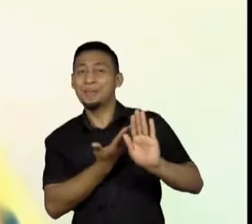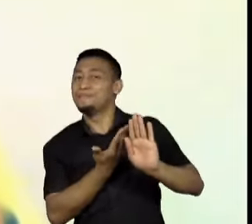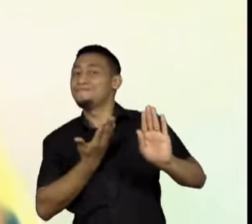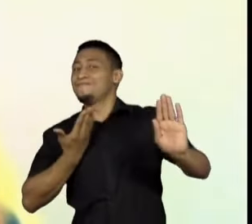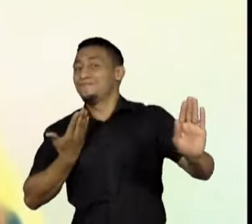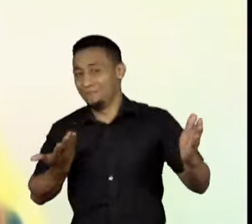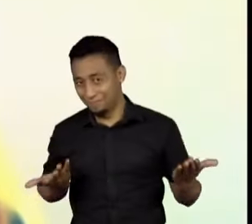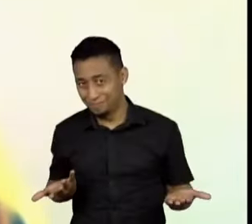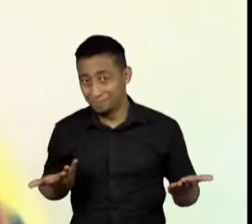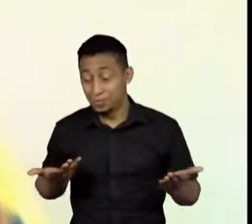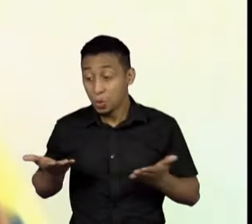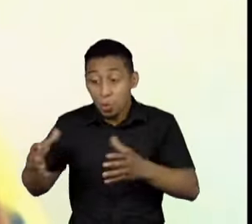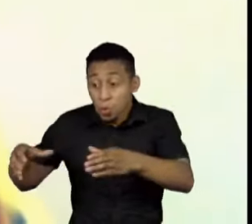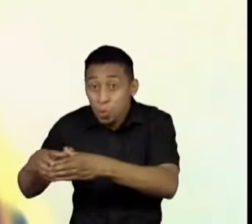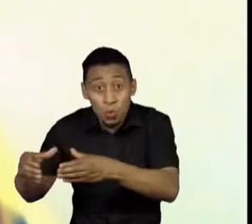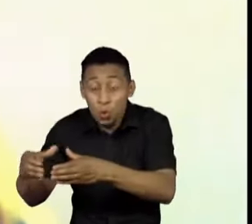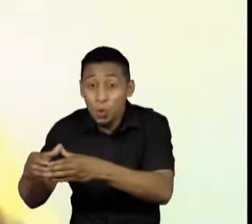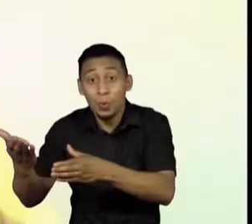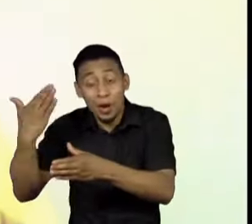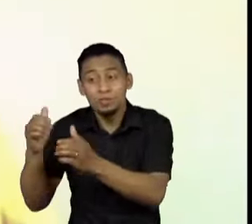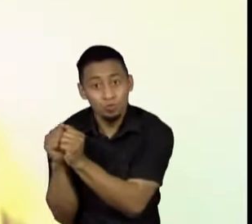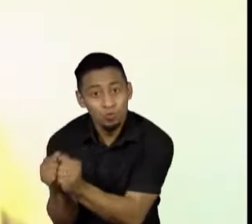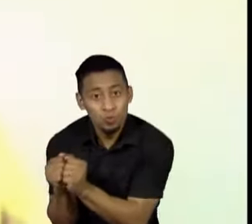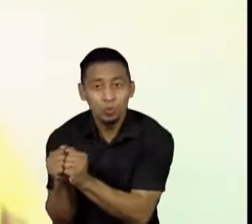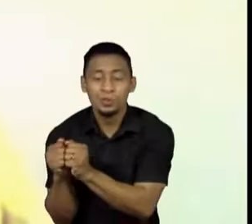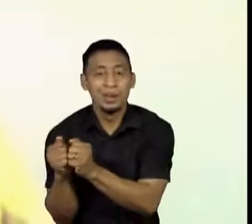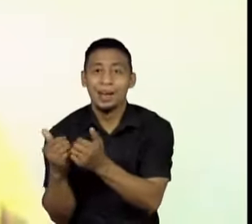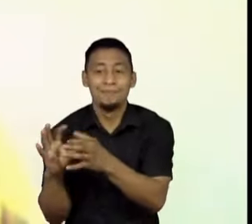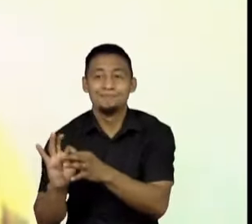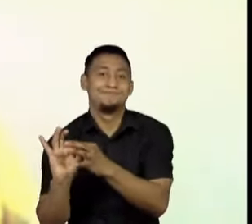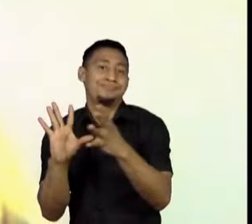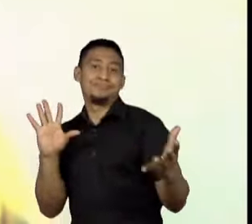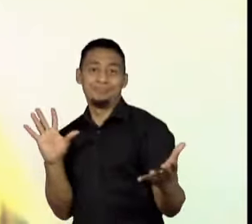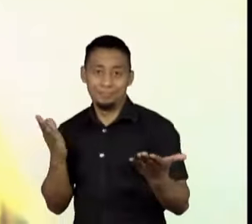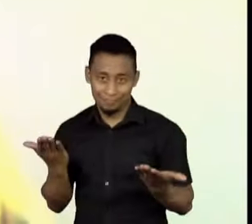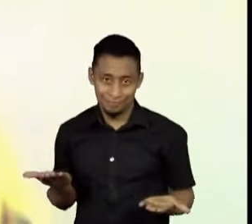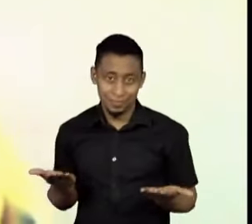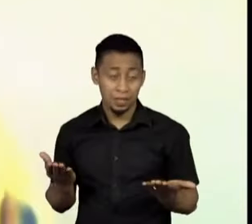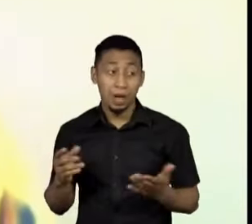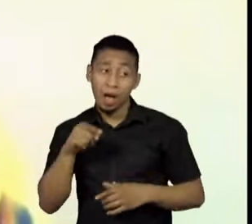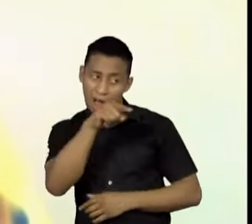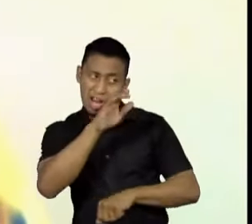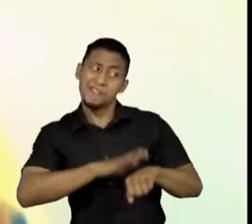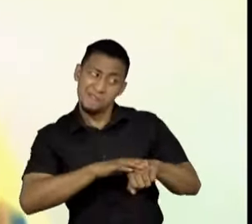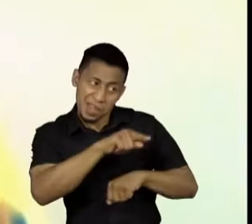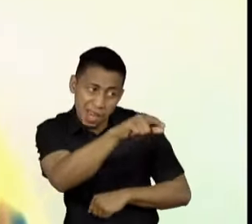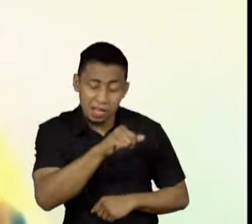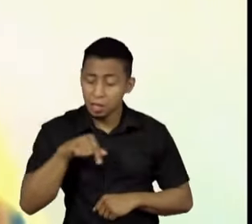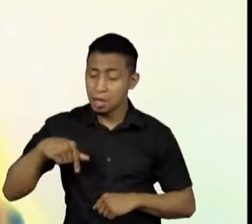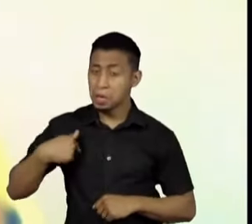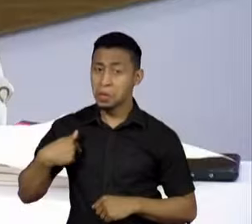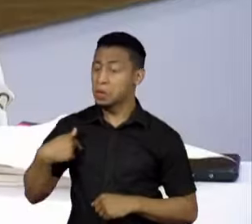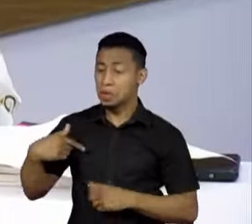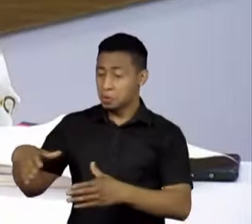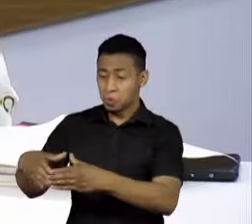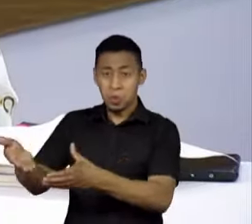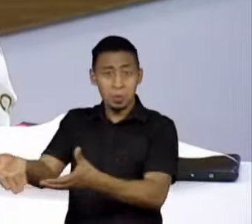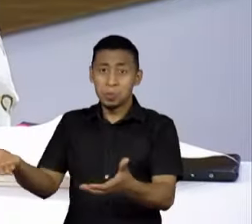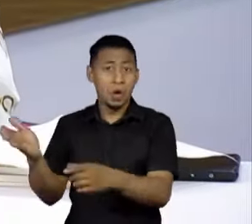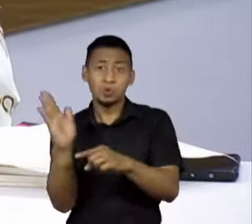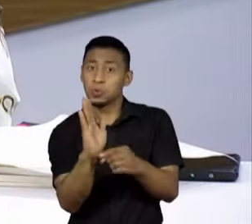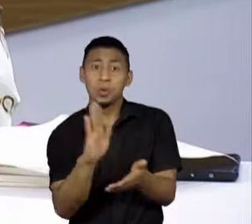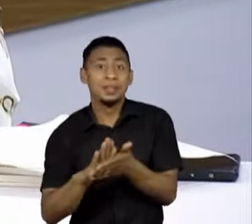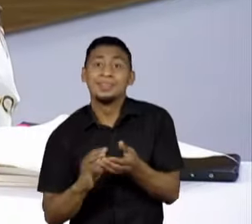origem é improdutivo. Aquele sujeito produziu, né? Mas o grupo de origem